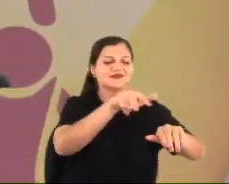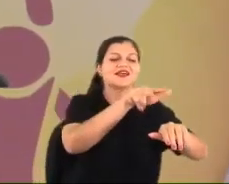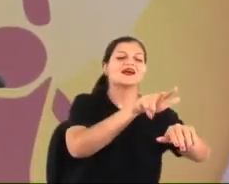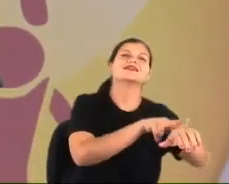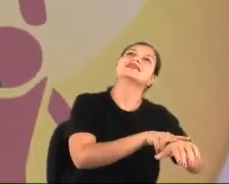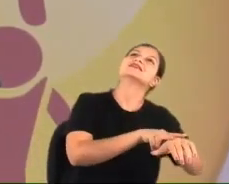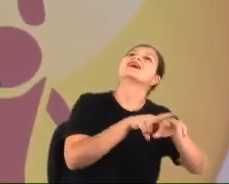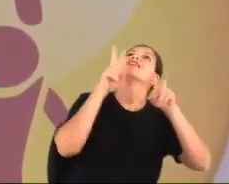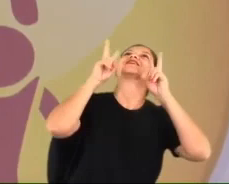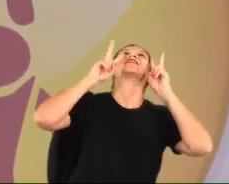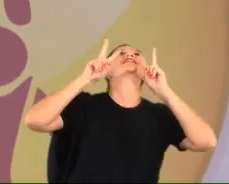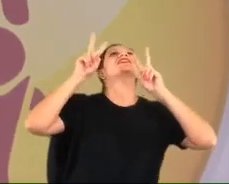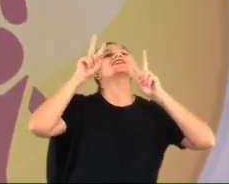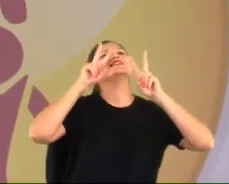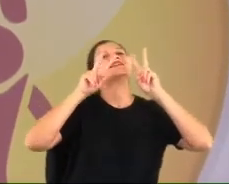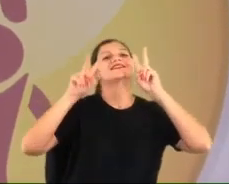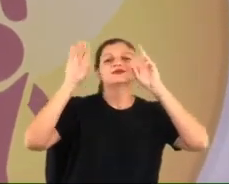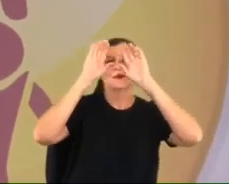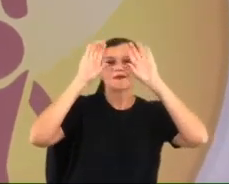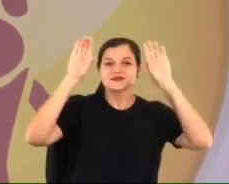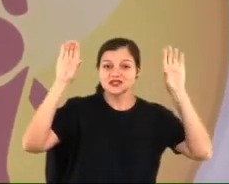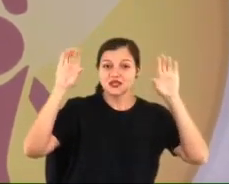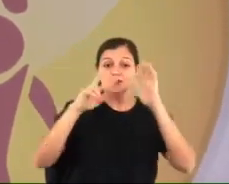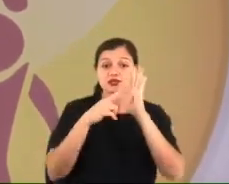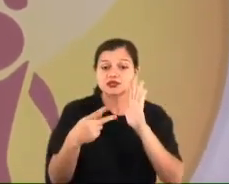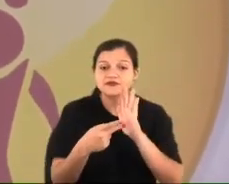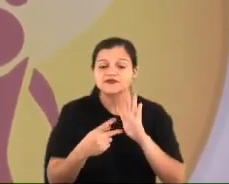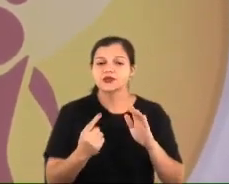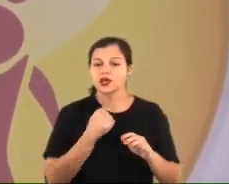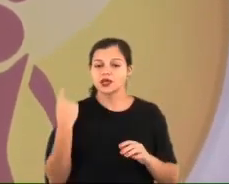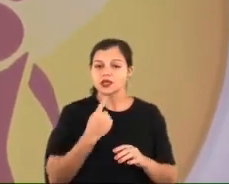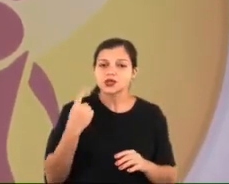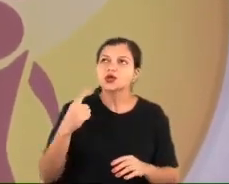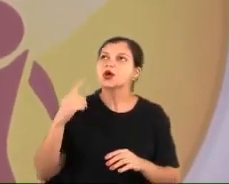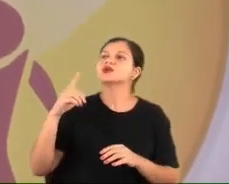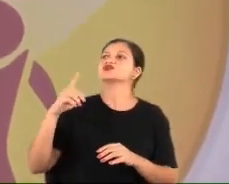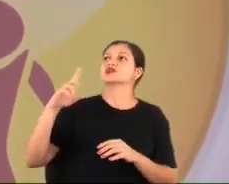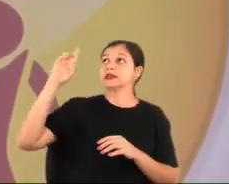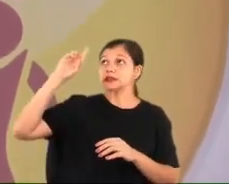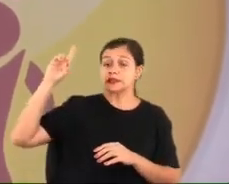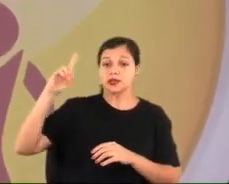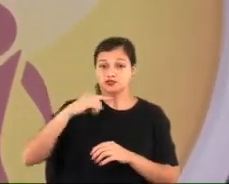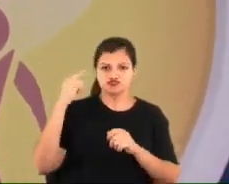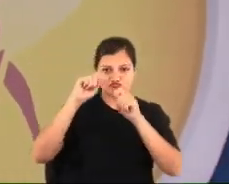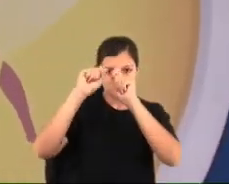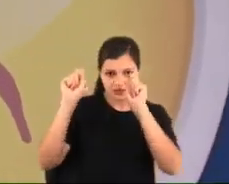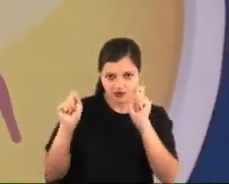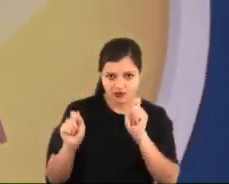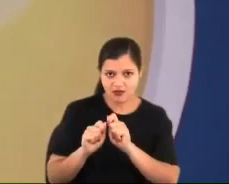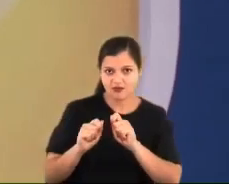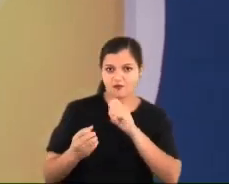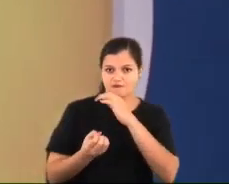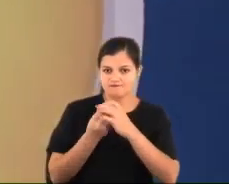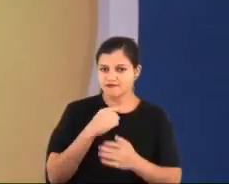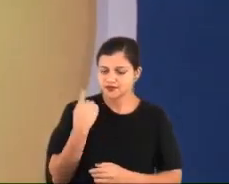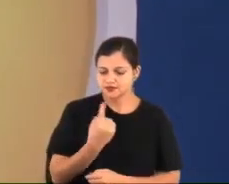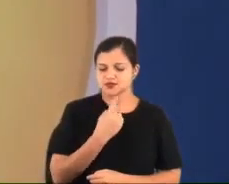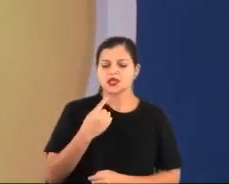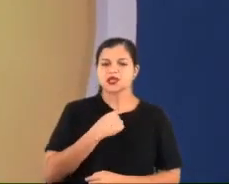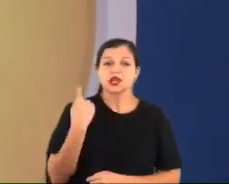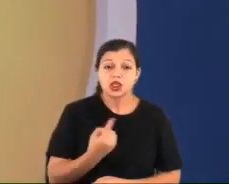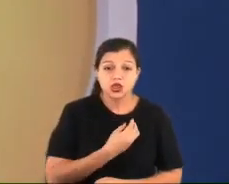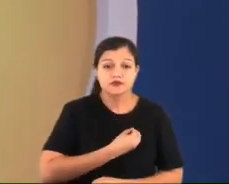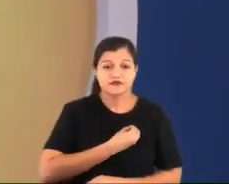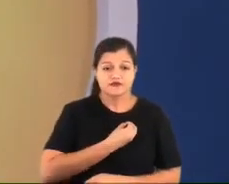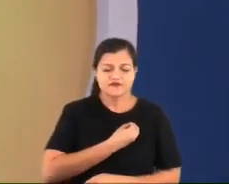nós fomos criados para ter uma vida abundante. E abundância e descanso. Esse é o desejo de Deus para cada